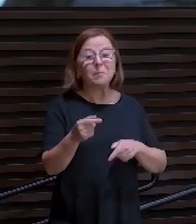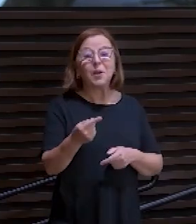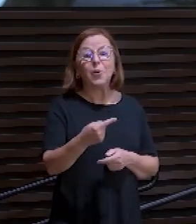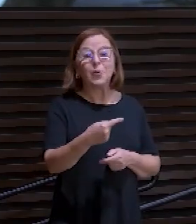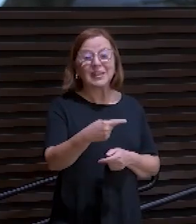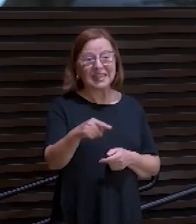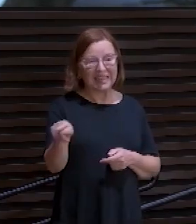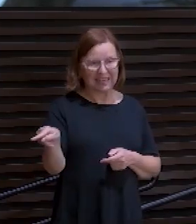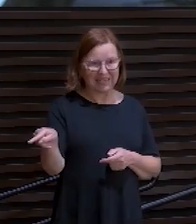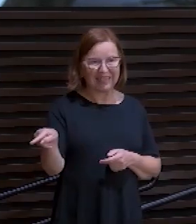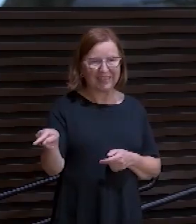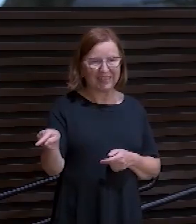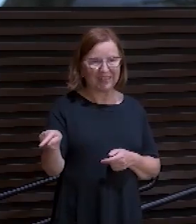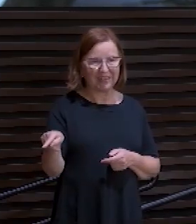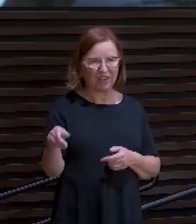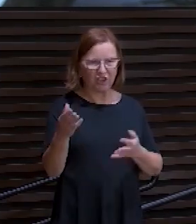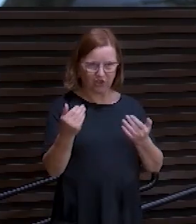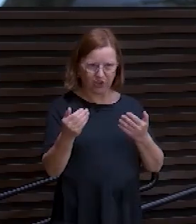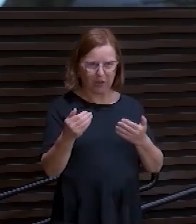mim.